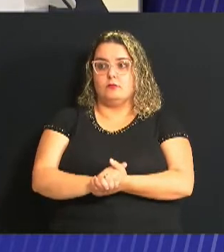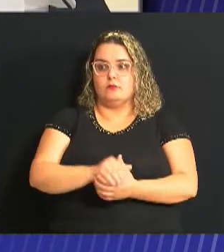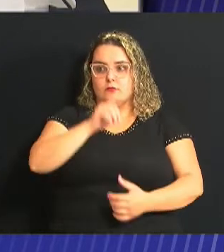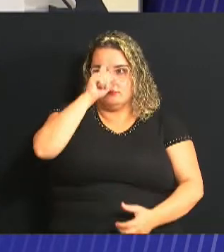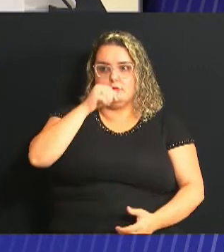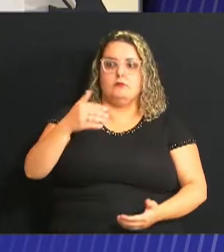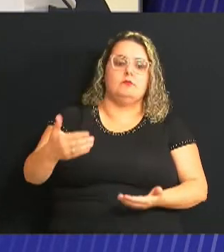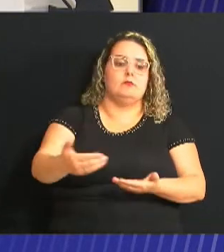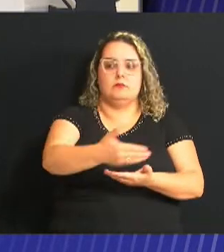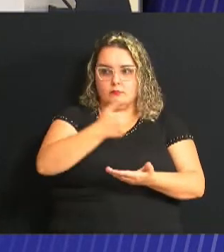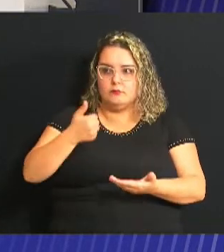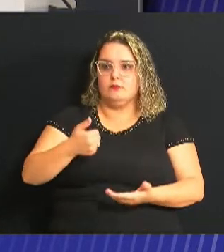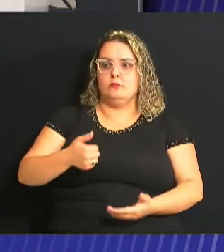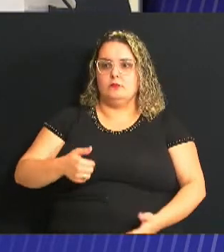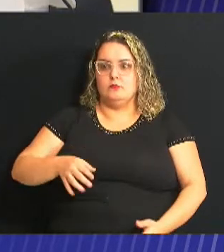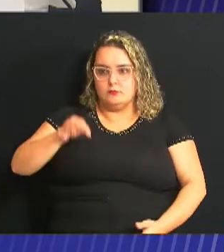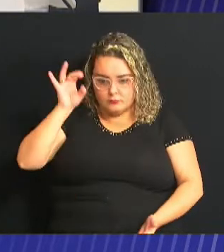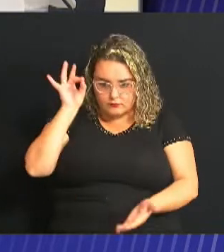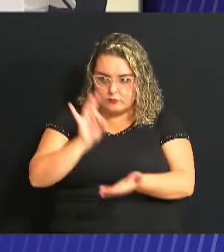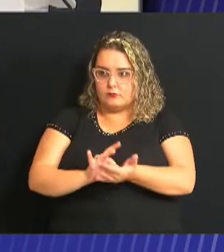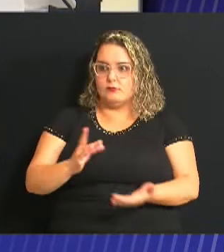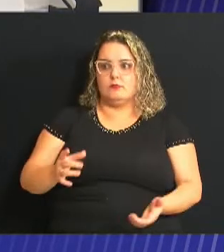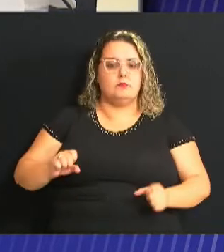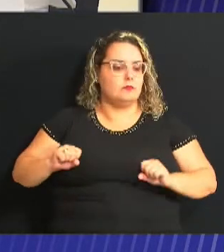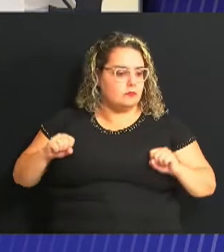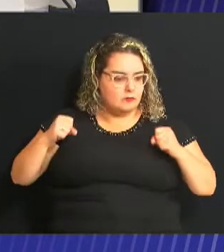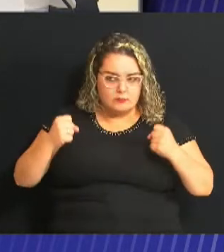do hospital literalmente. Foi uma luta,